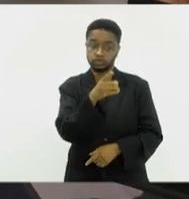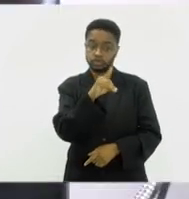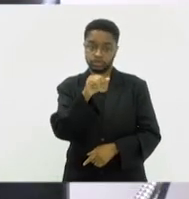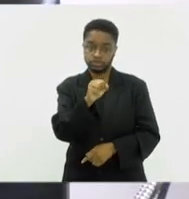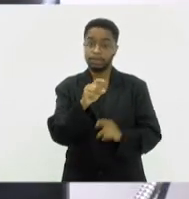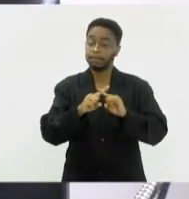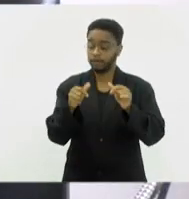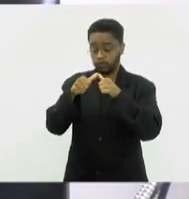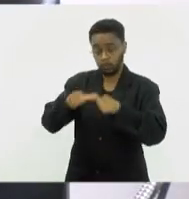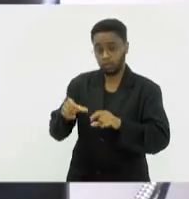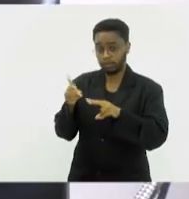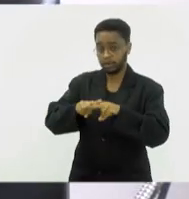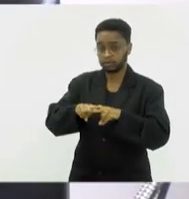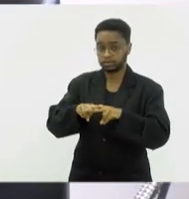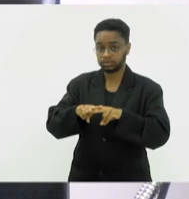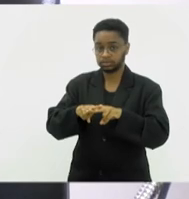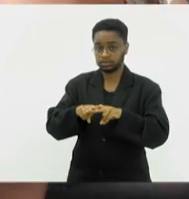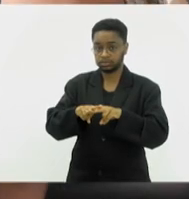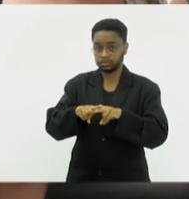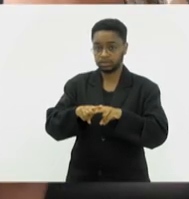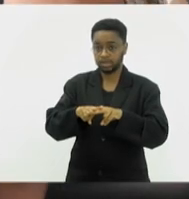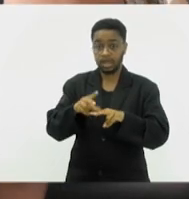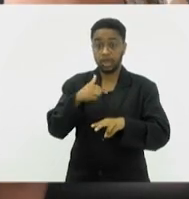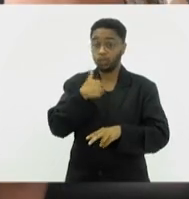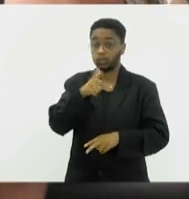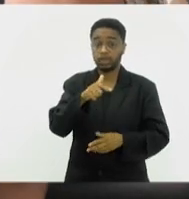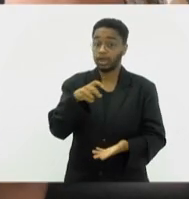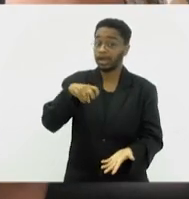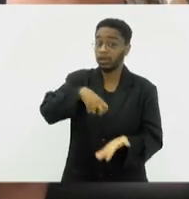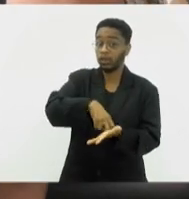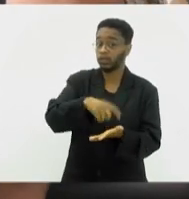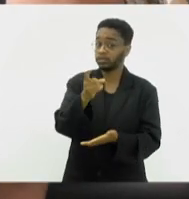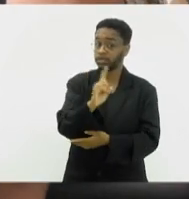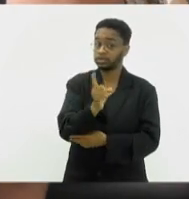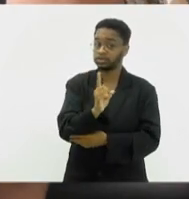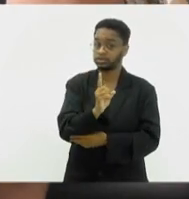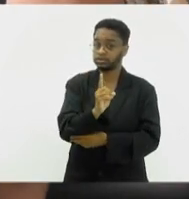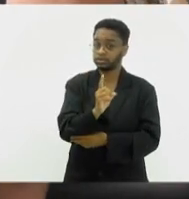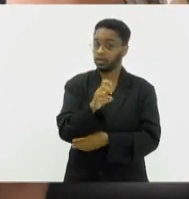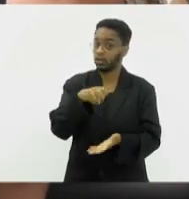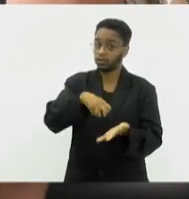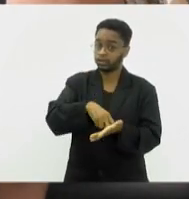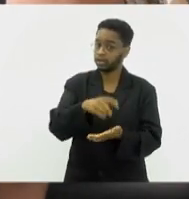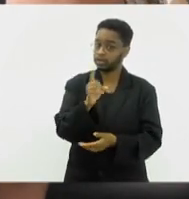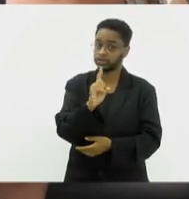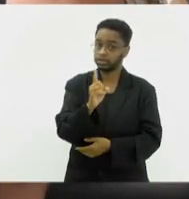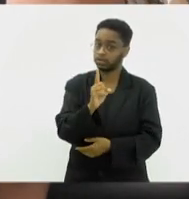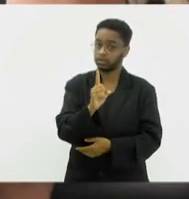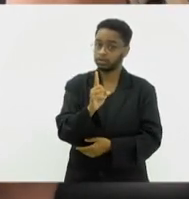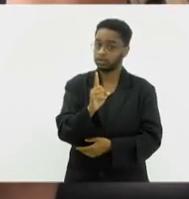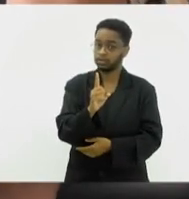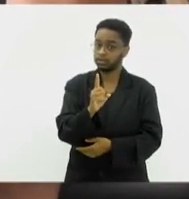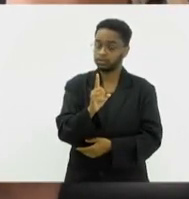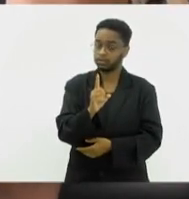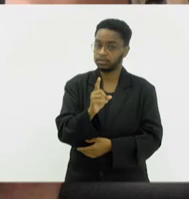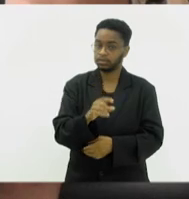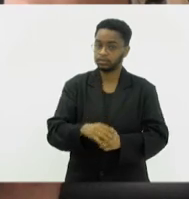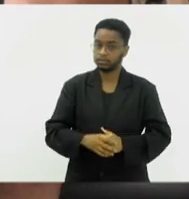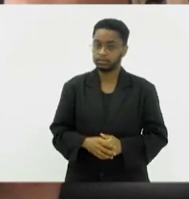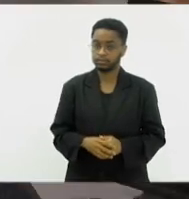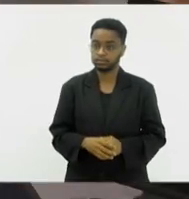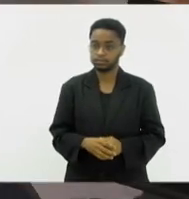ficou preso. Não recebi condenação. O senhor falou... Pena, não. Condenação. Não, a pergunta minha não foi essa. Eu perguntei